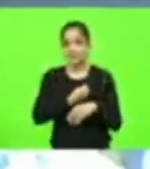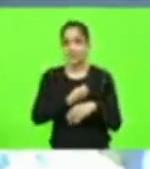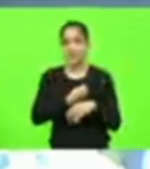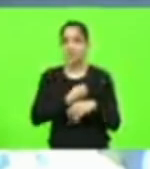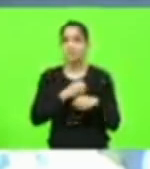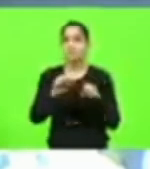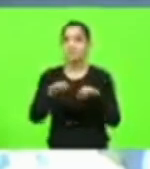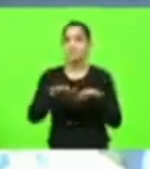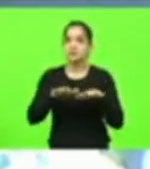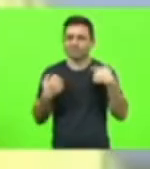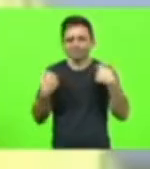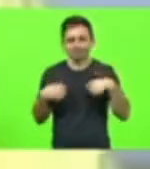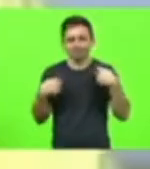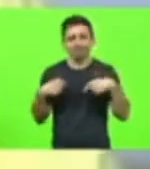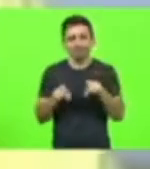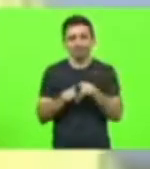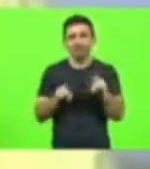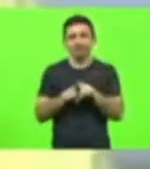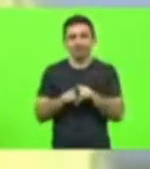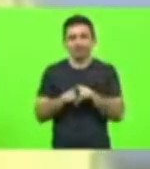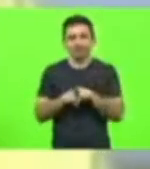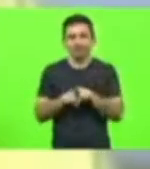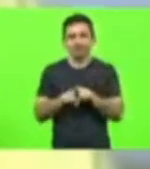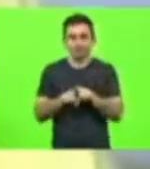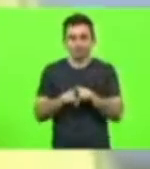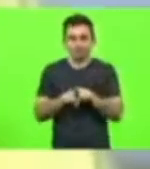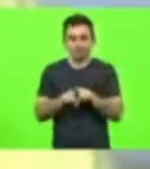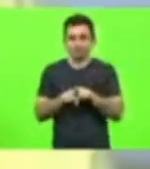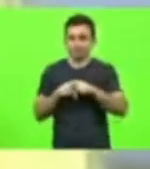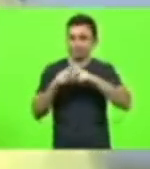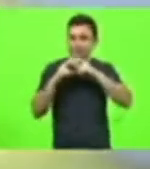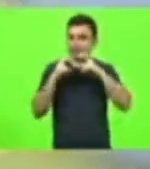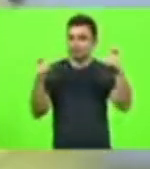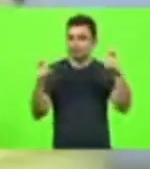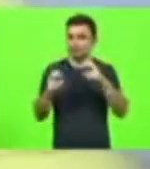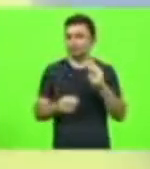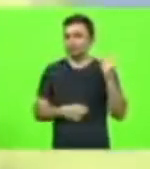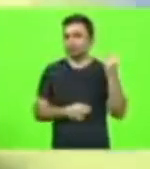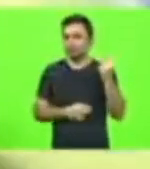cultura afro-brasileira. Já em 2008, outra lei, a